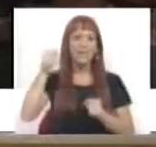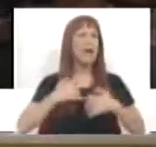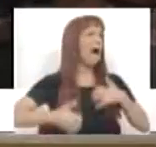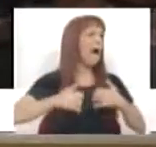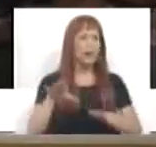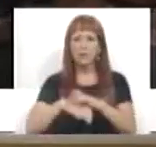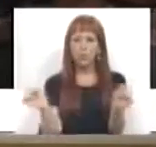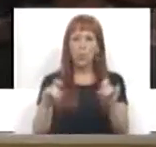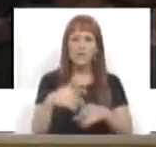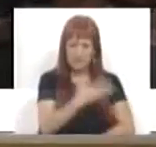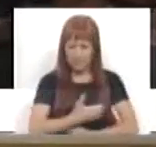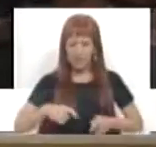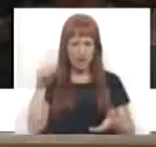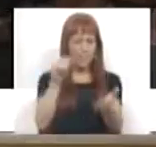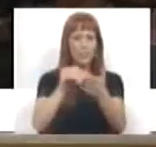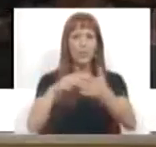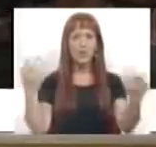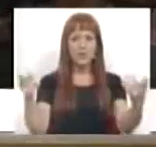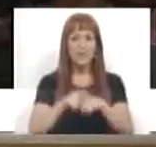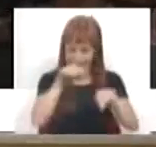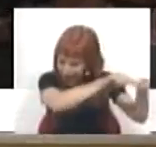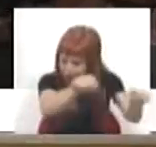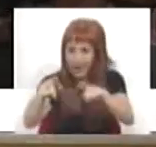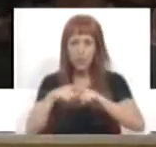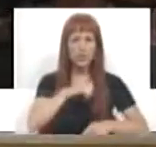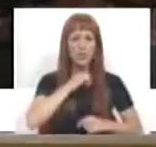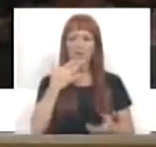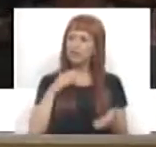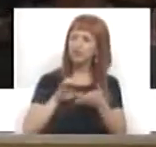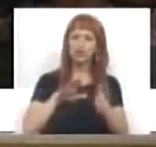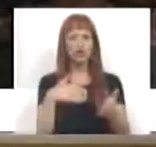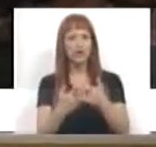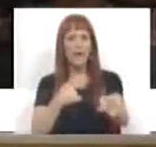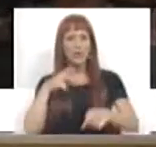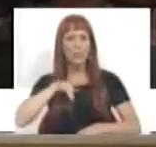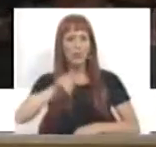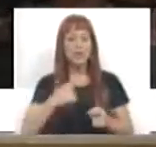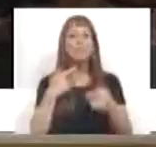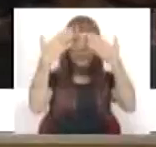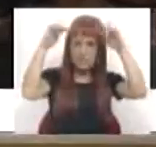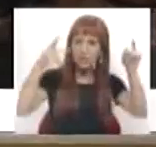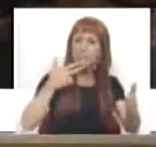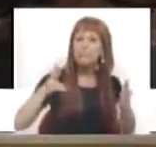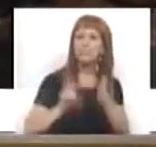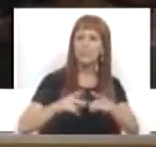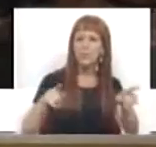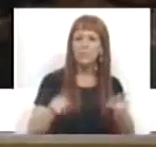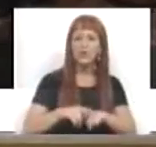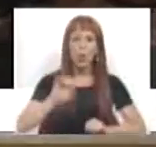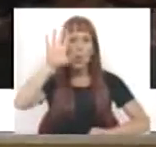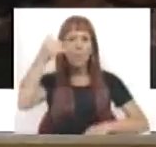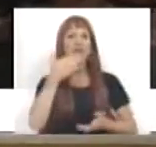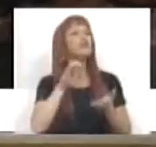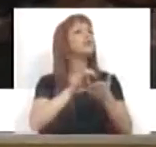aflição da precariedade, do desemprego e da pobreza. São esses os legítimos credores do país, porque numa democracia verdadeira, os